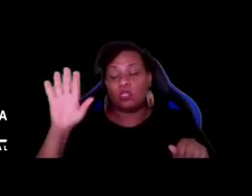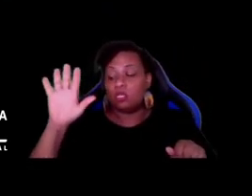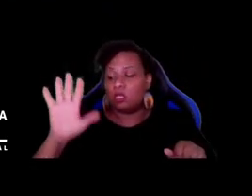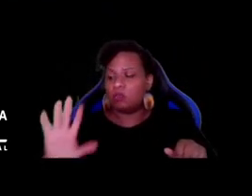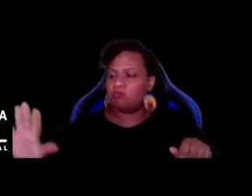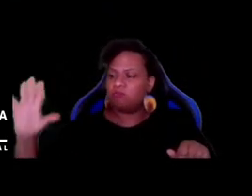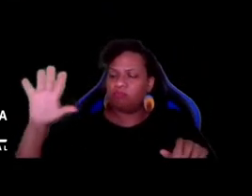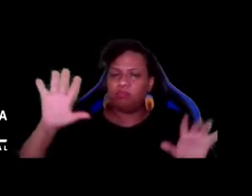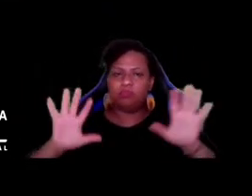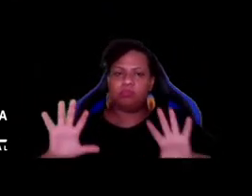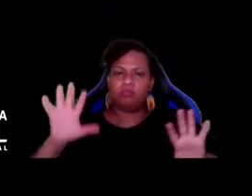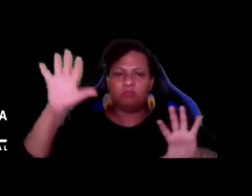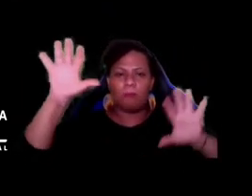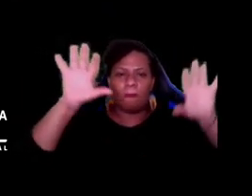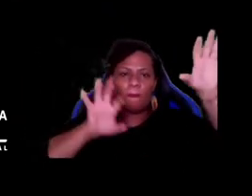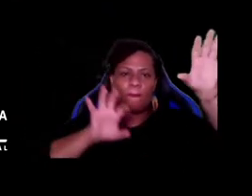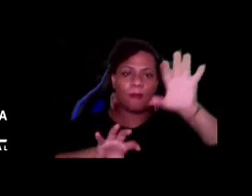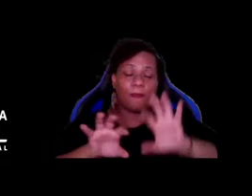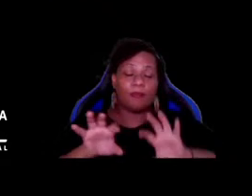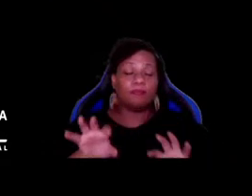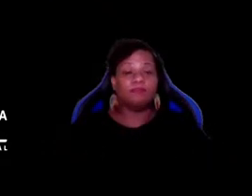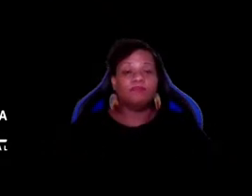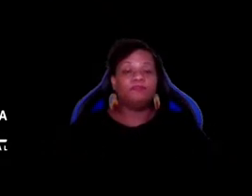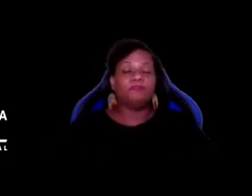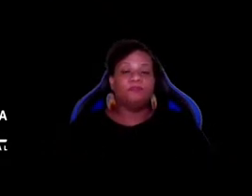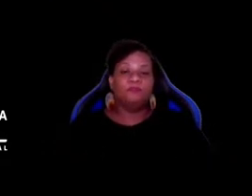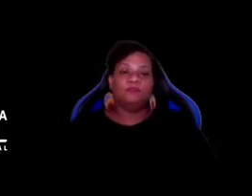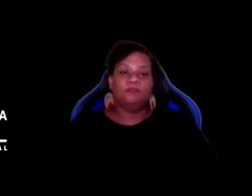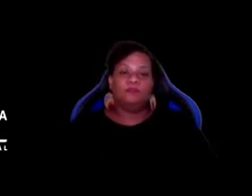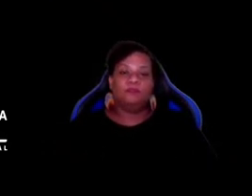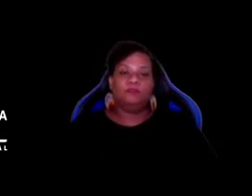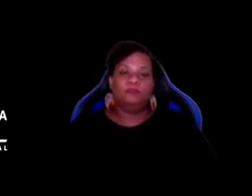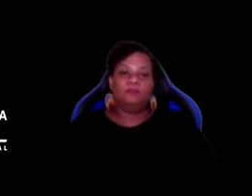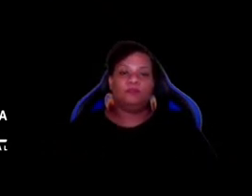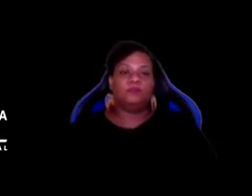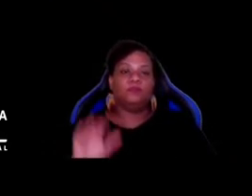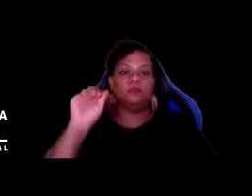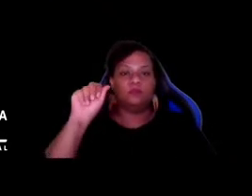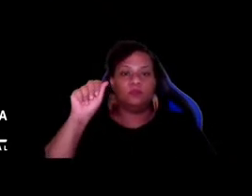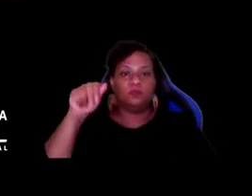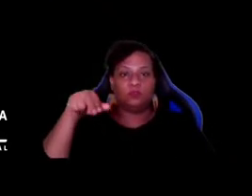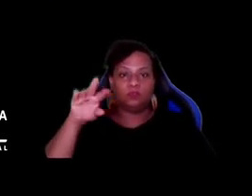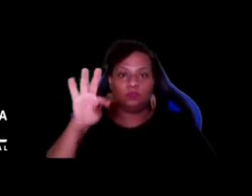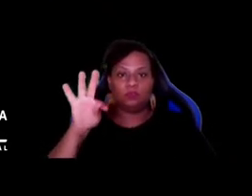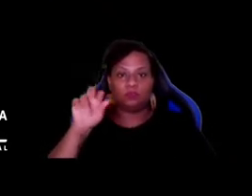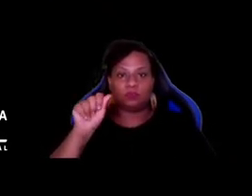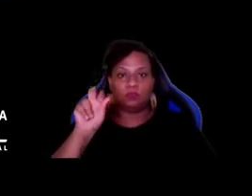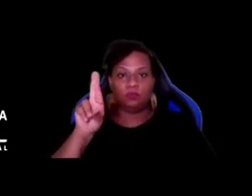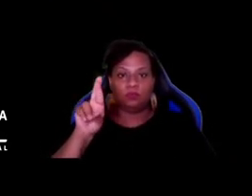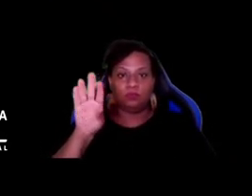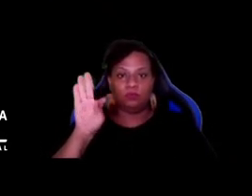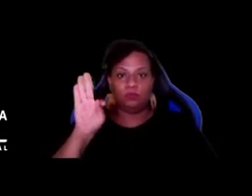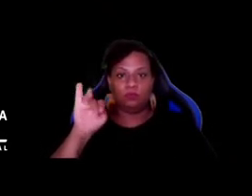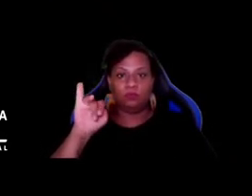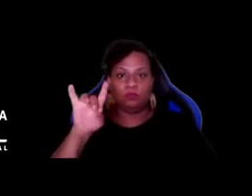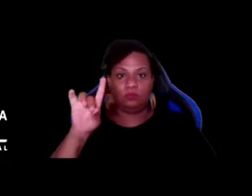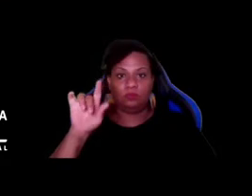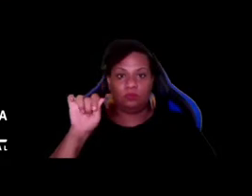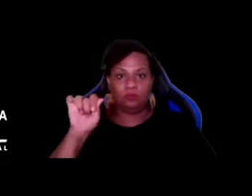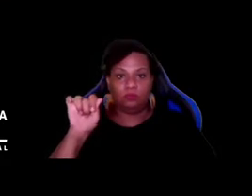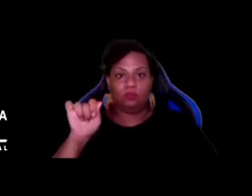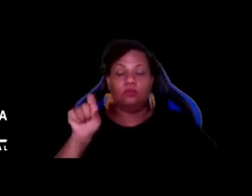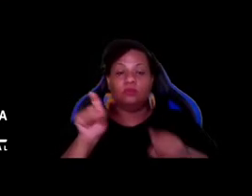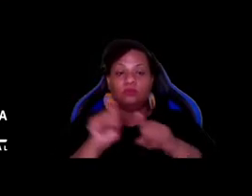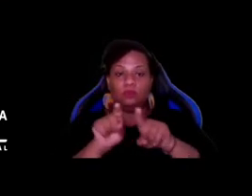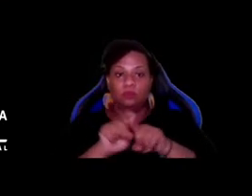mesmo, né, me parece que na Antártida também tem tribos que eu vi alguns